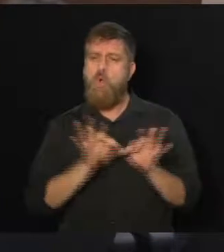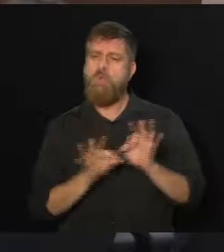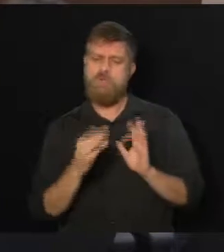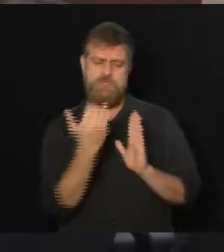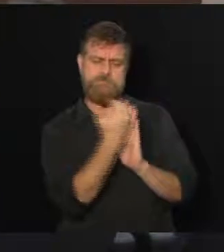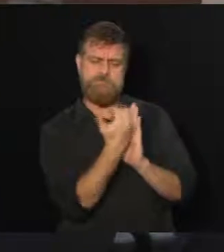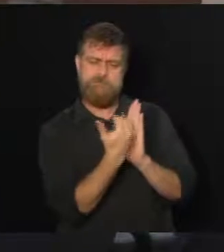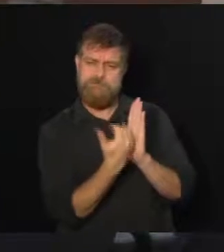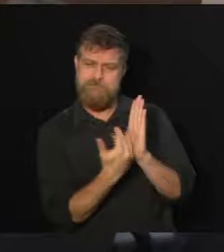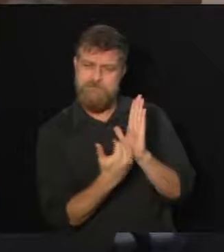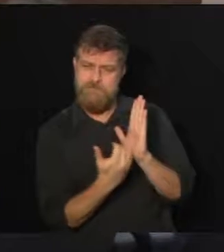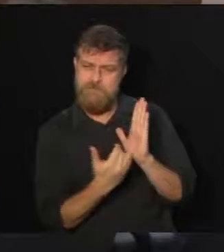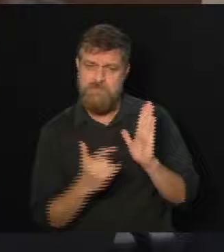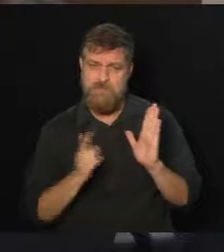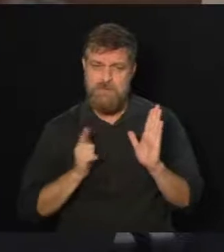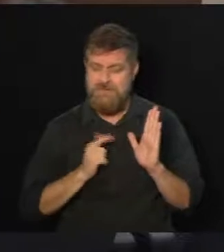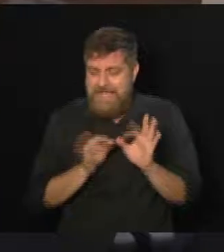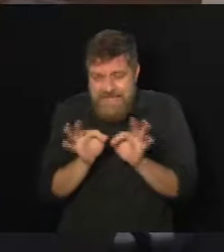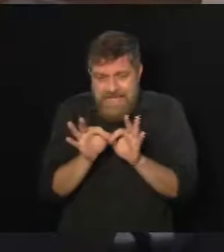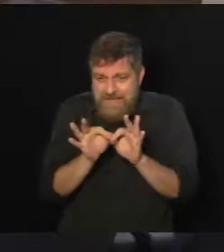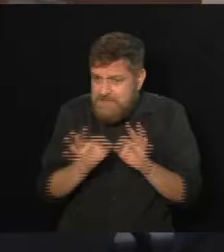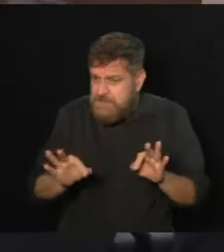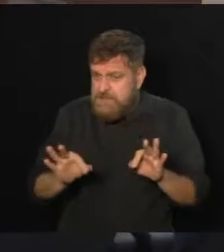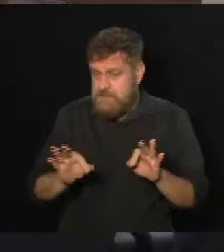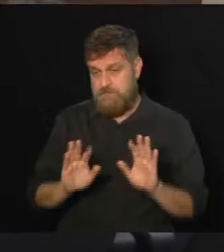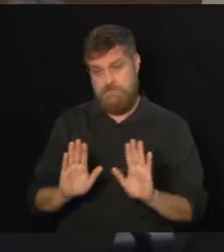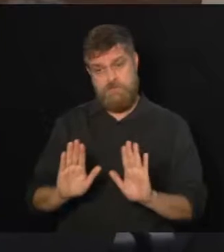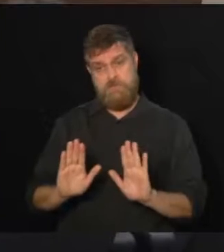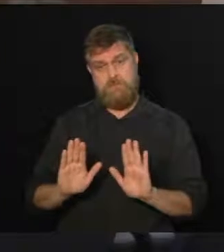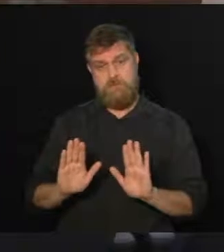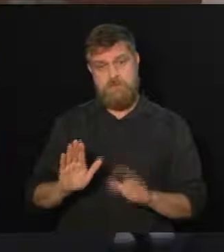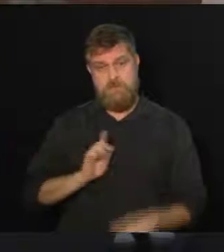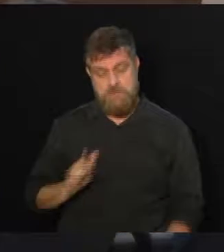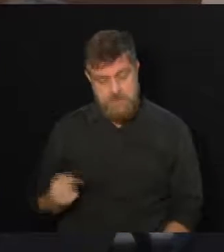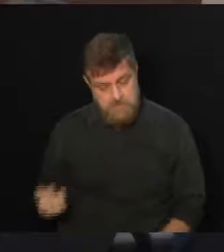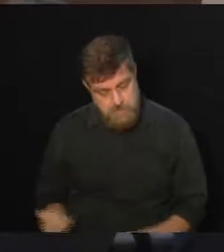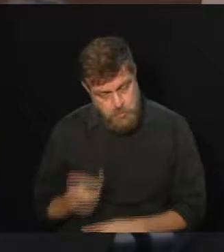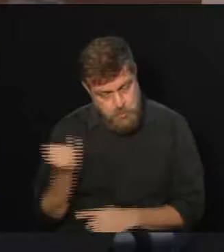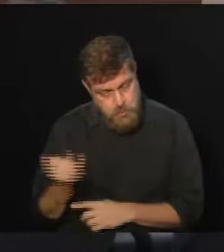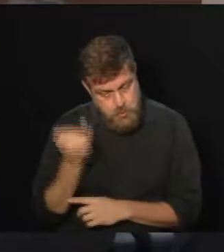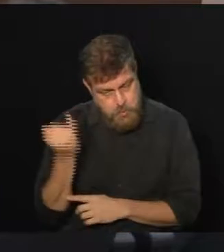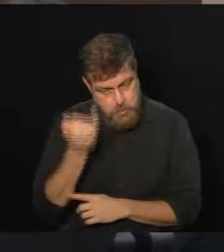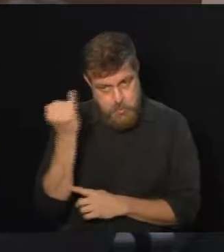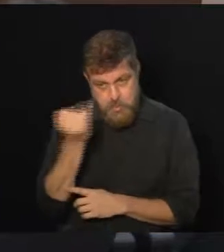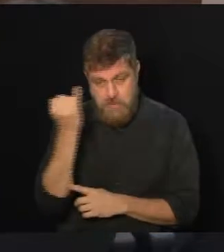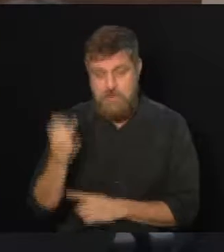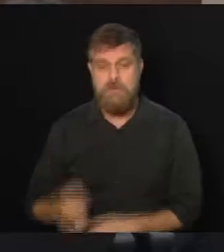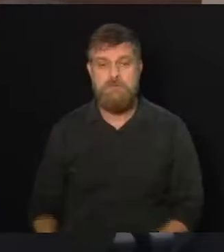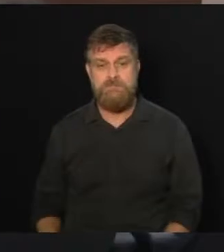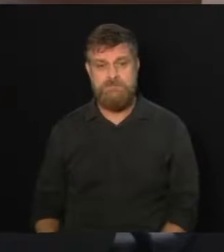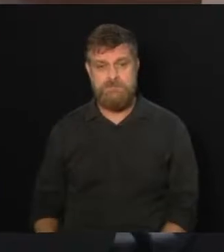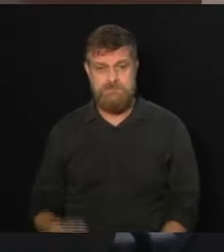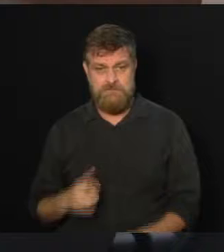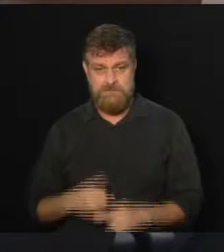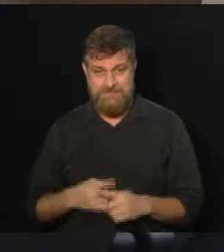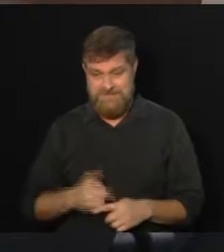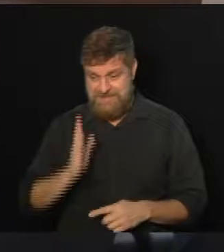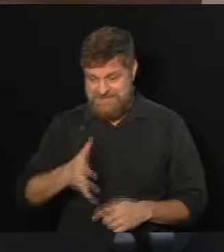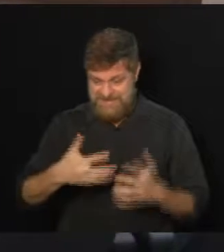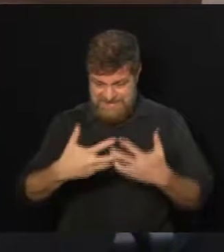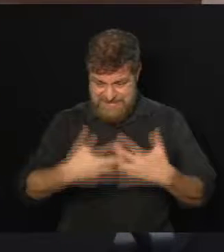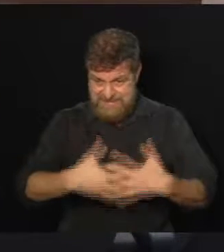é extremamente simples, mas bastante, uma vez em